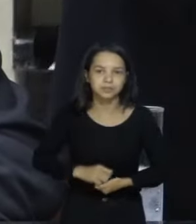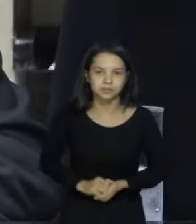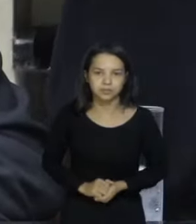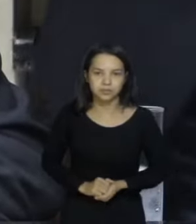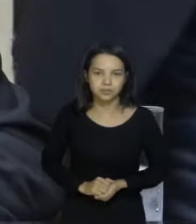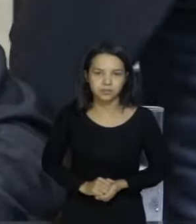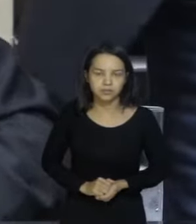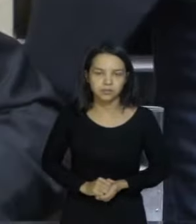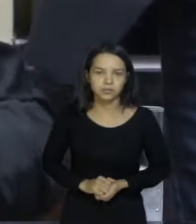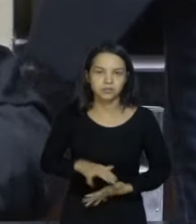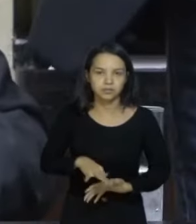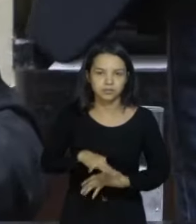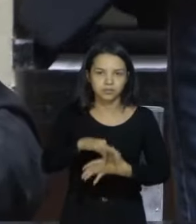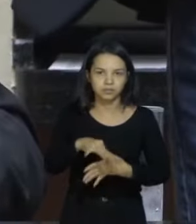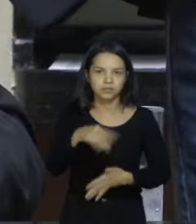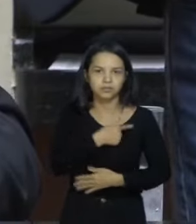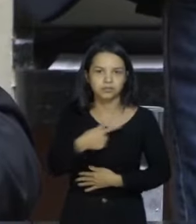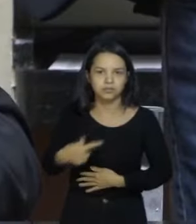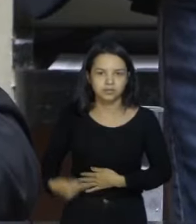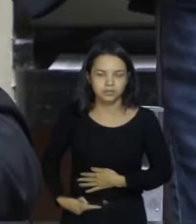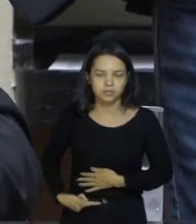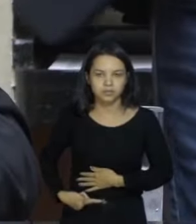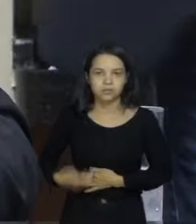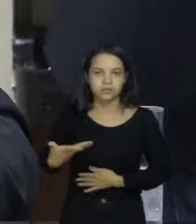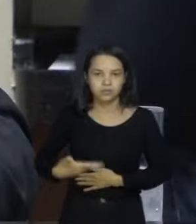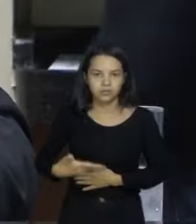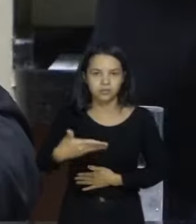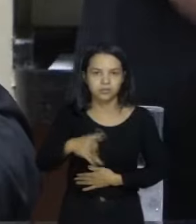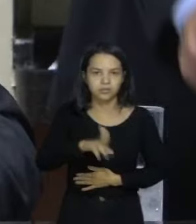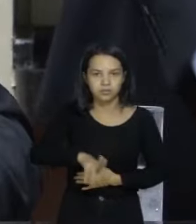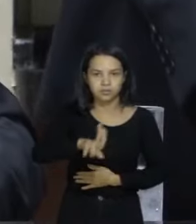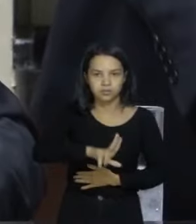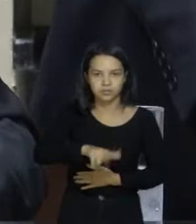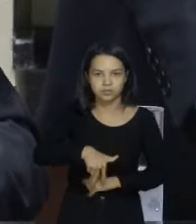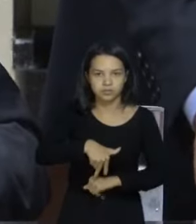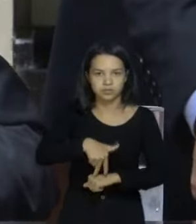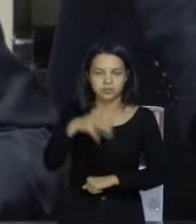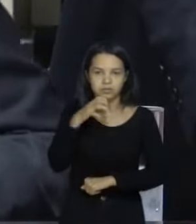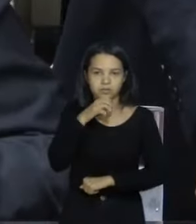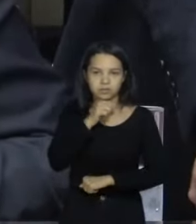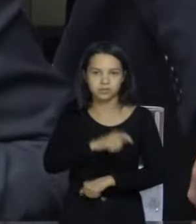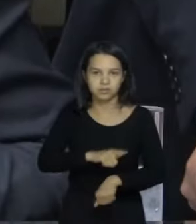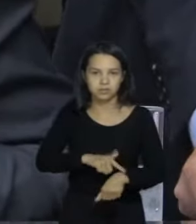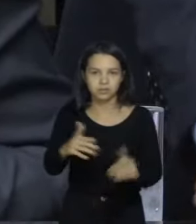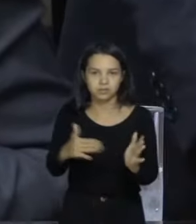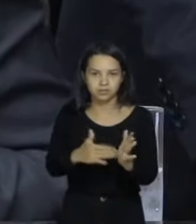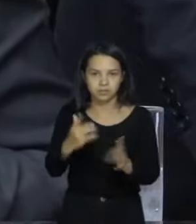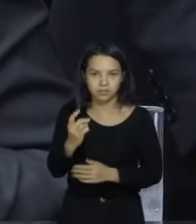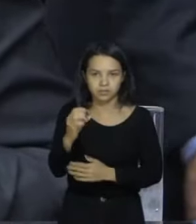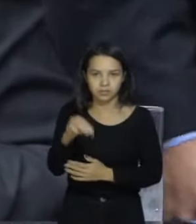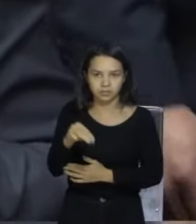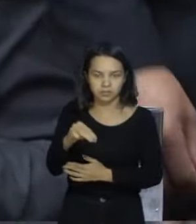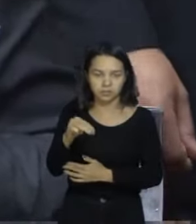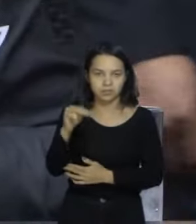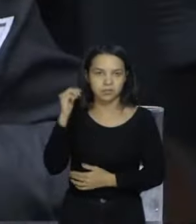líder do governo que fará uso em Breves comunicações tem o tempo de até 10 minutos